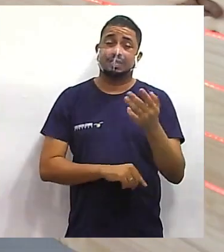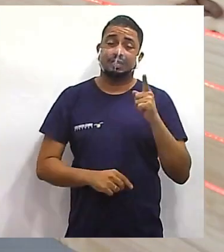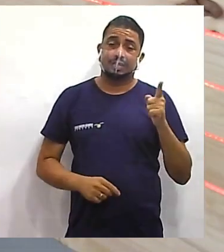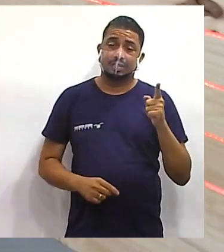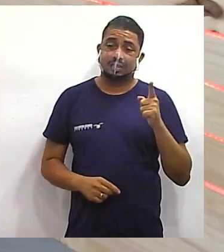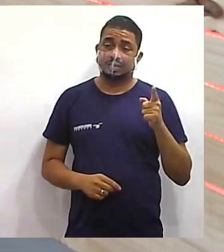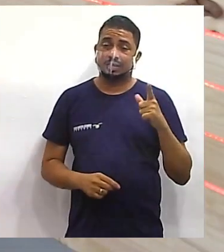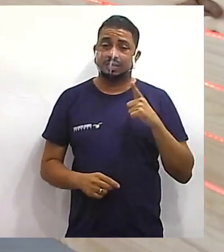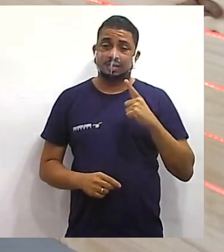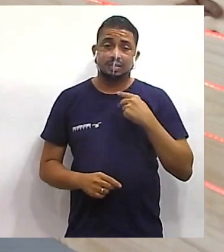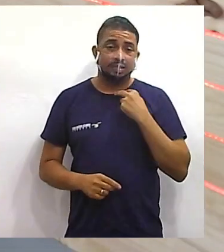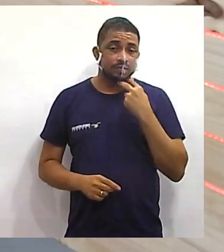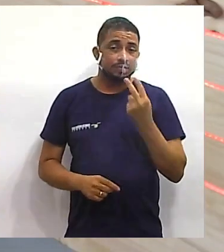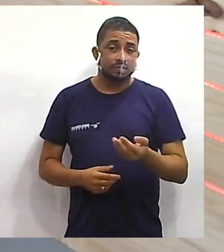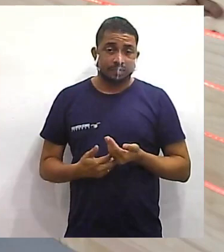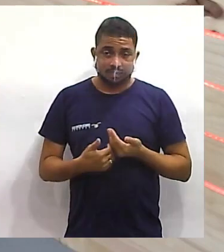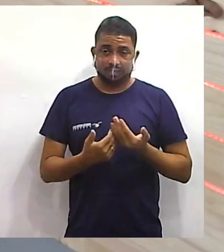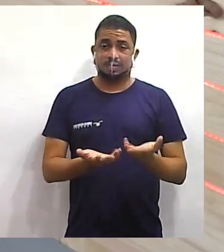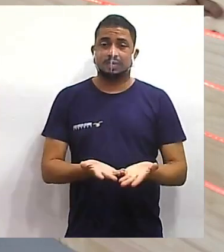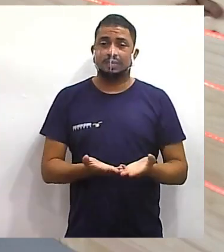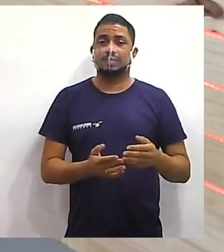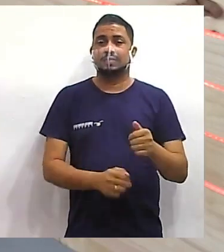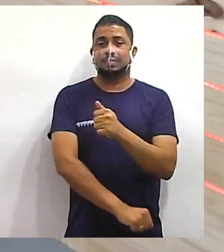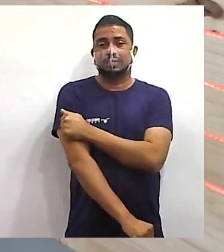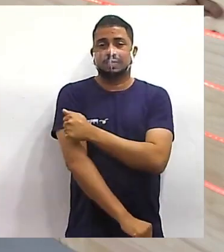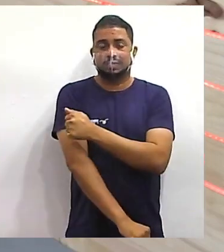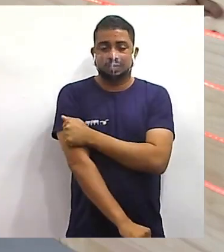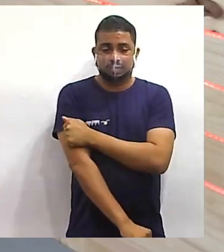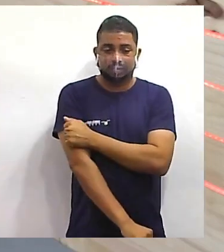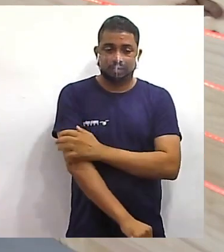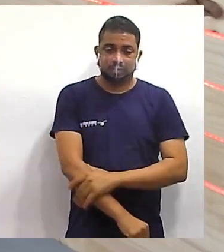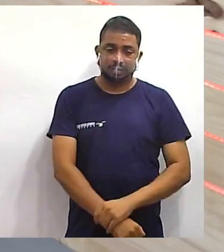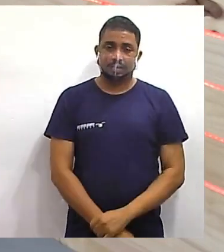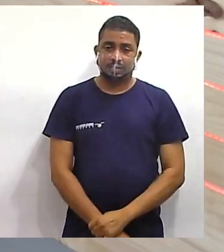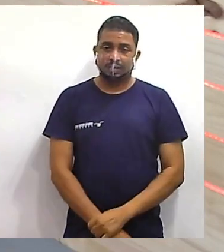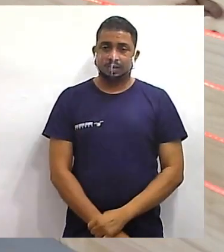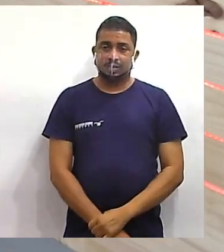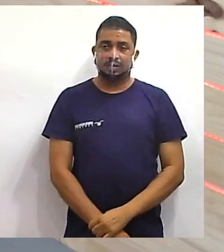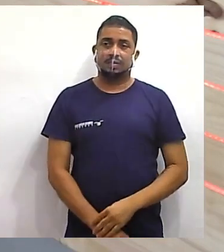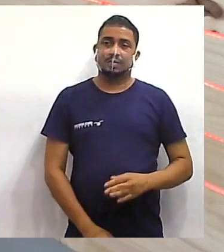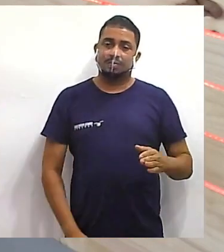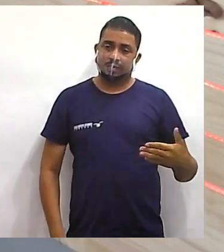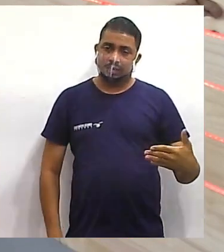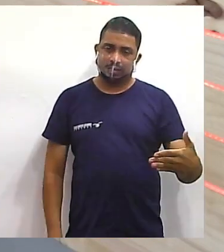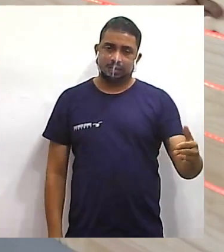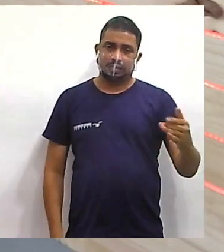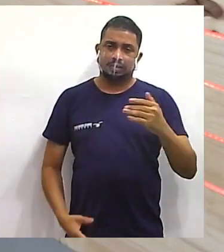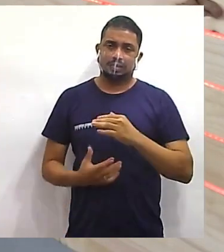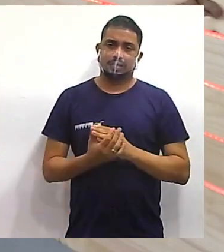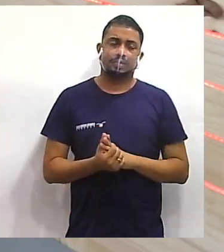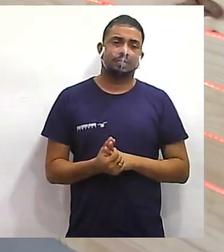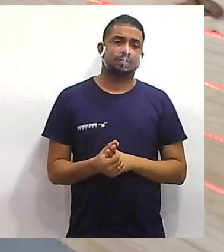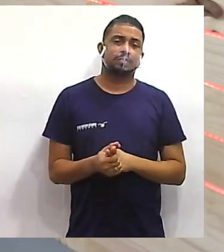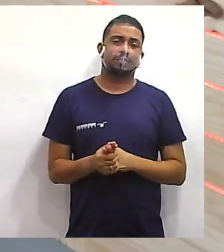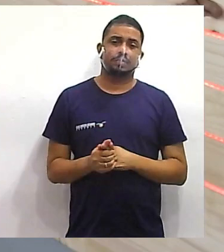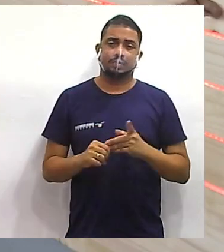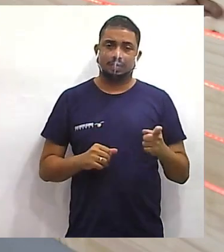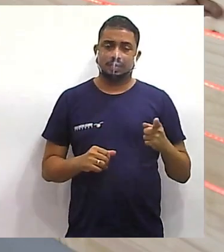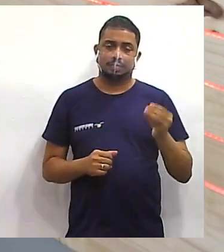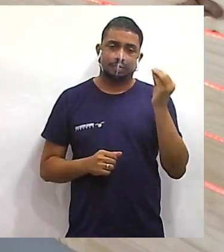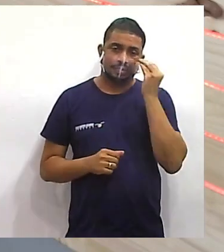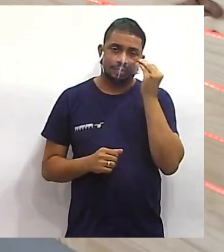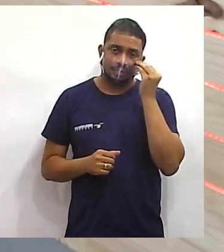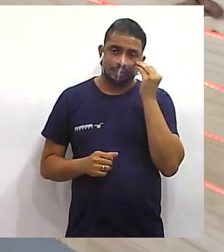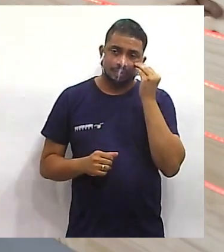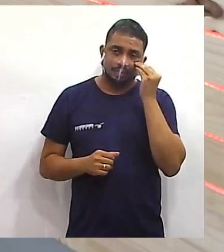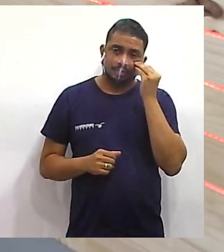dar voz para o estudante perpassa e bastante por essa perspectiva,